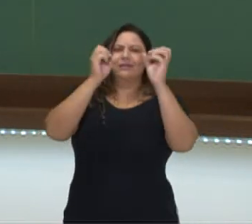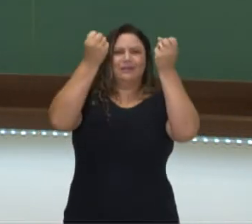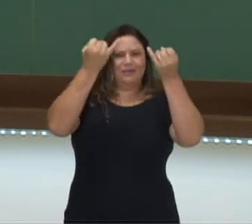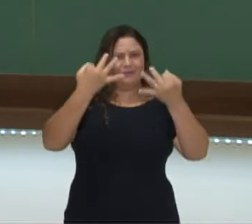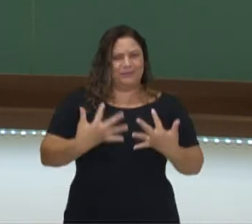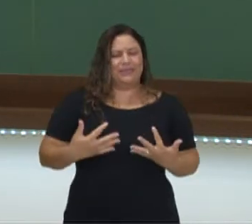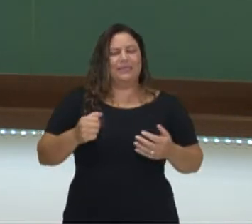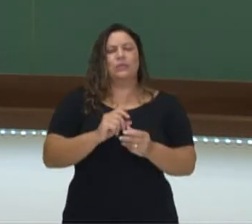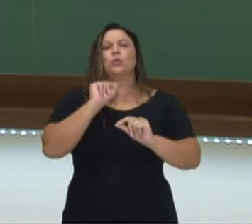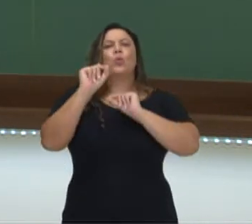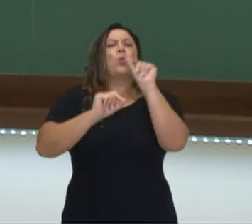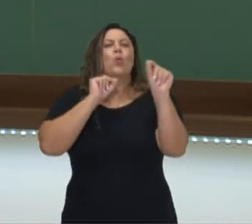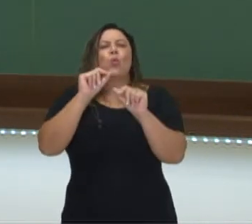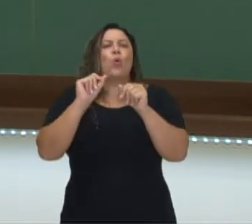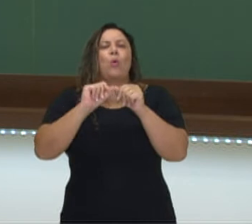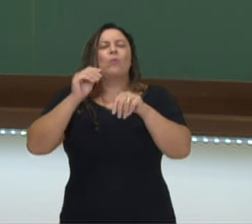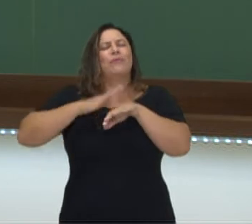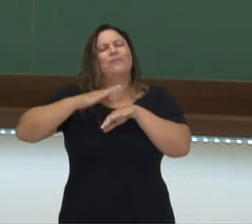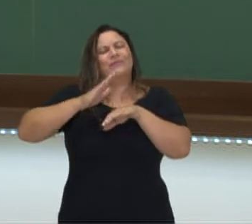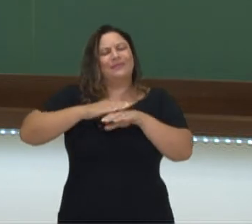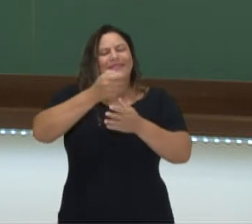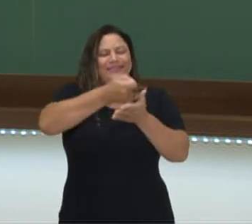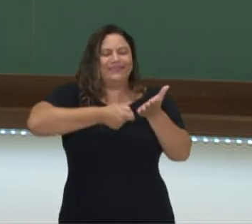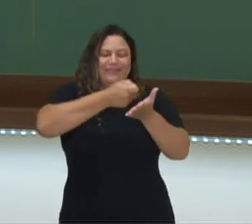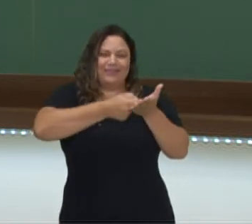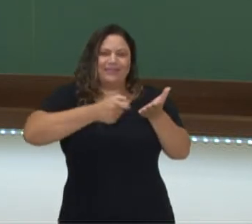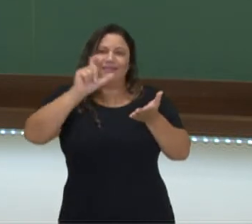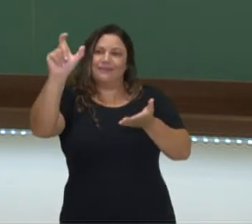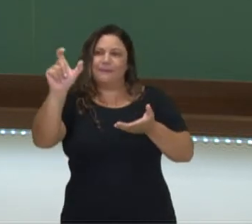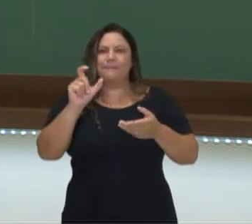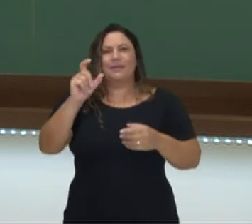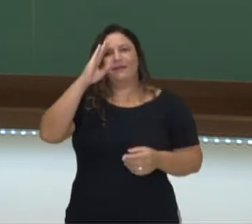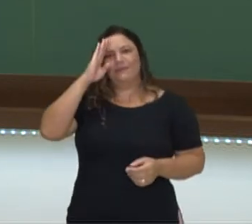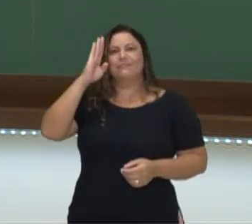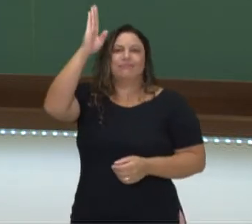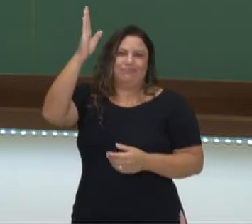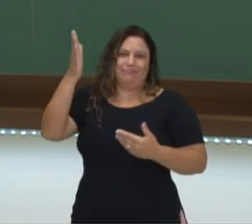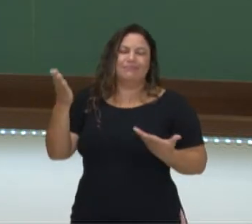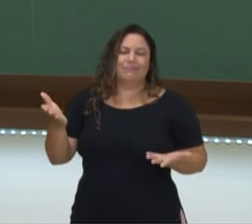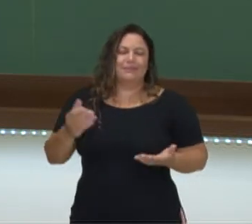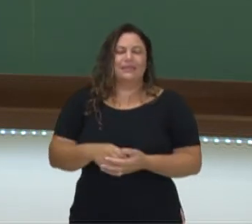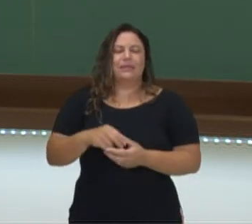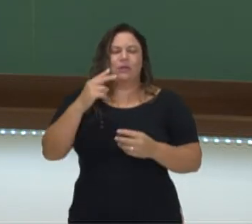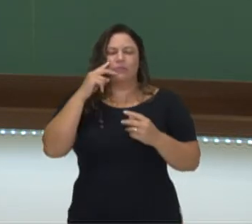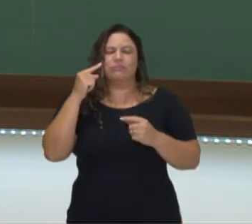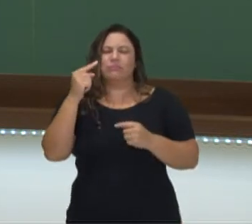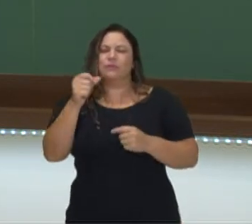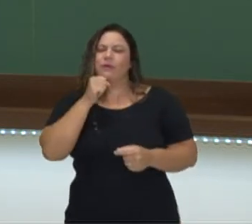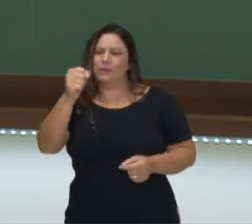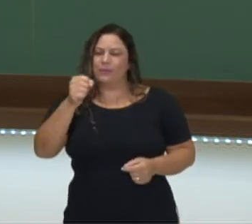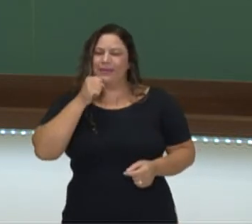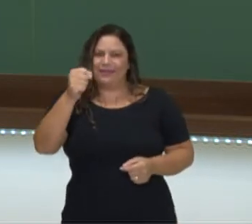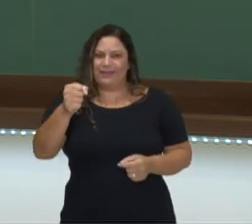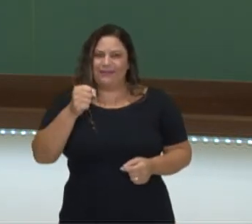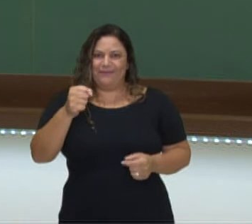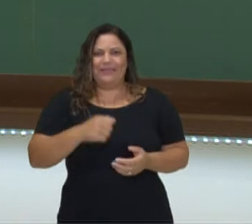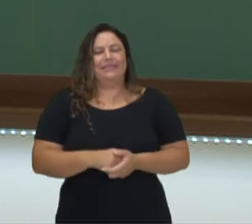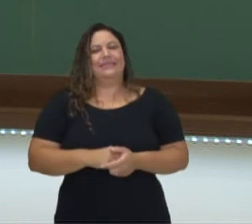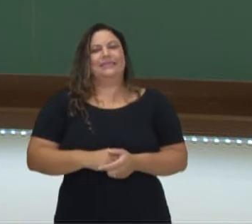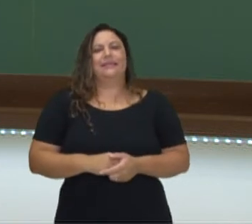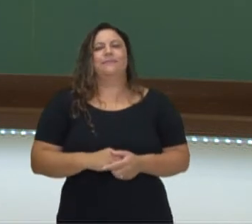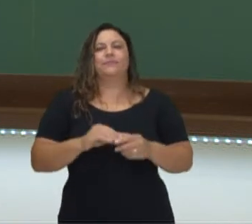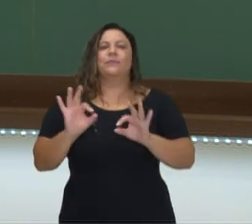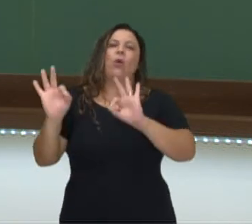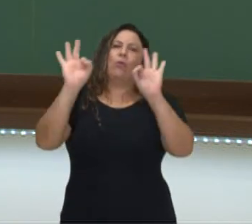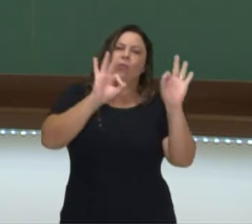como fazer as anotações de palavras-chave quando você estiver escutando uma entrevista, ou escutando uma